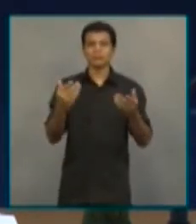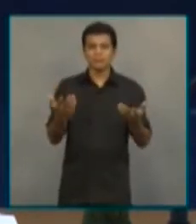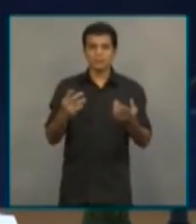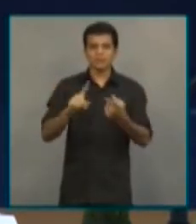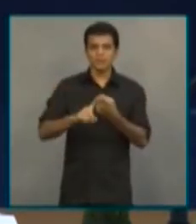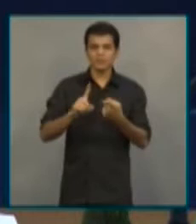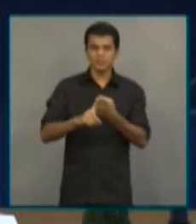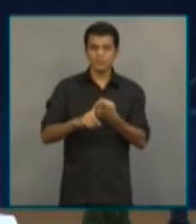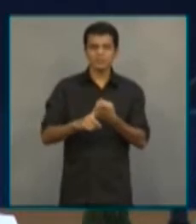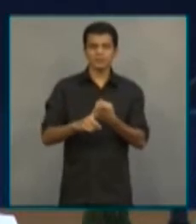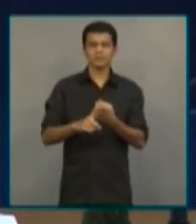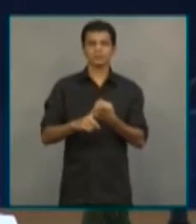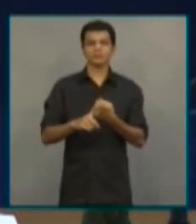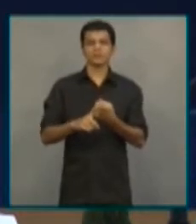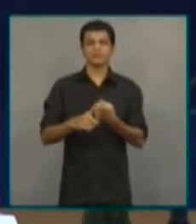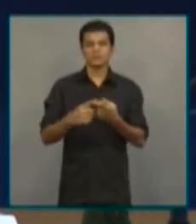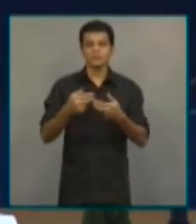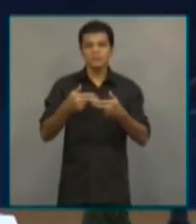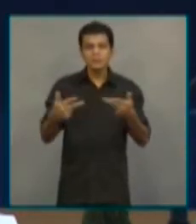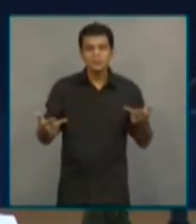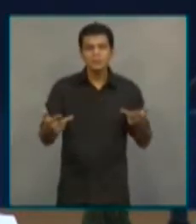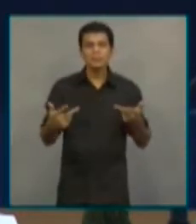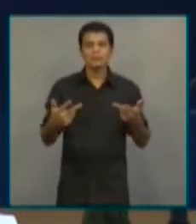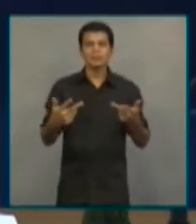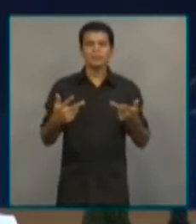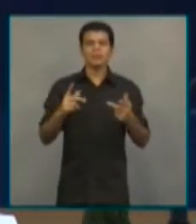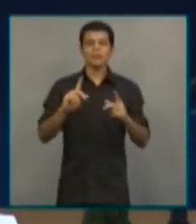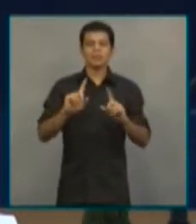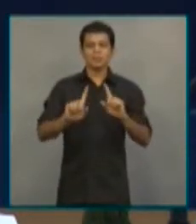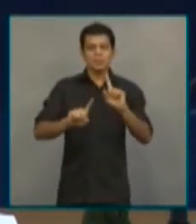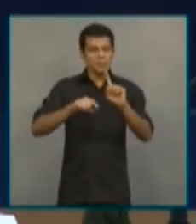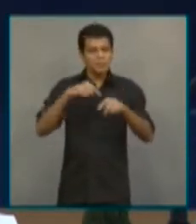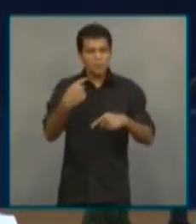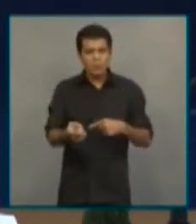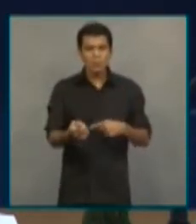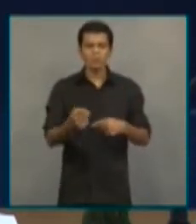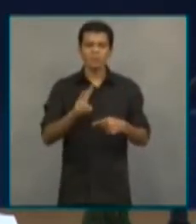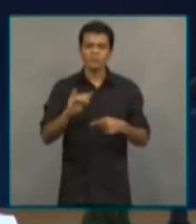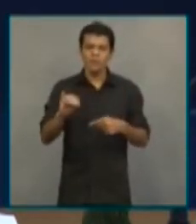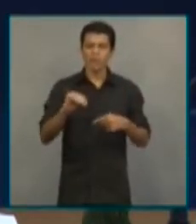faço questão de frisar, a todos de forma